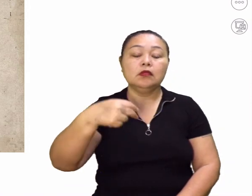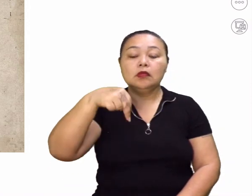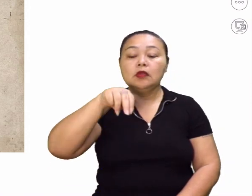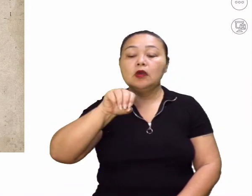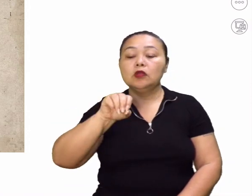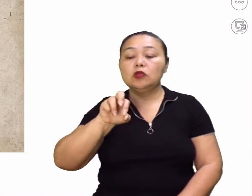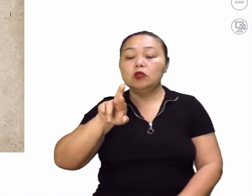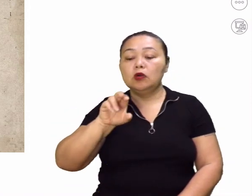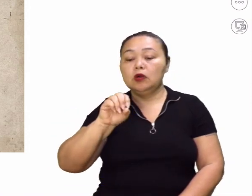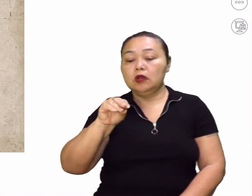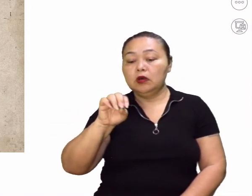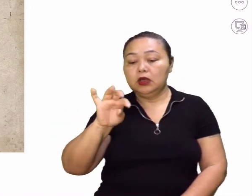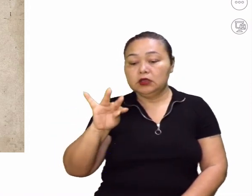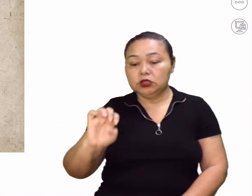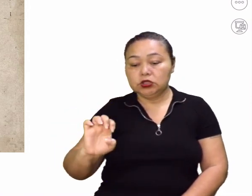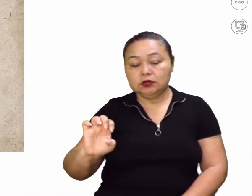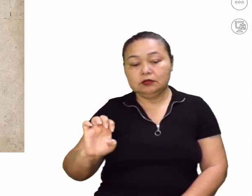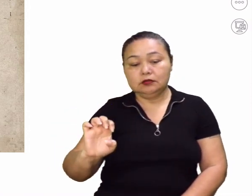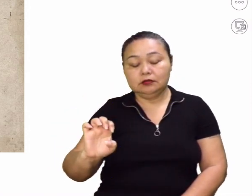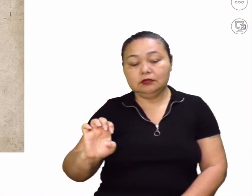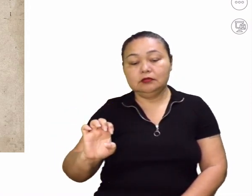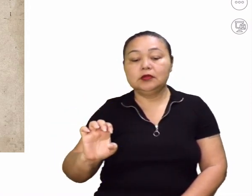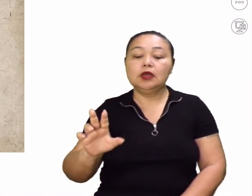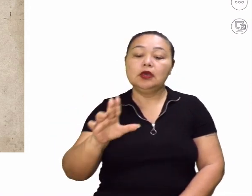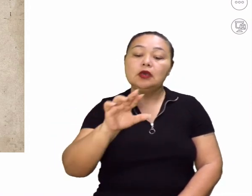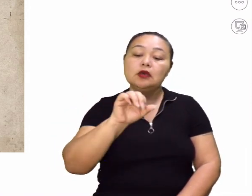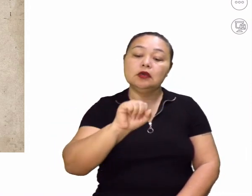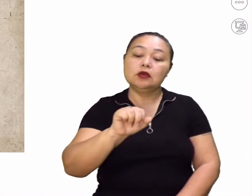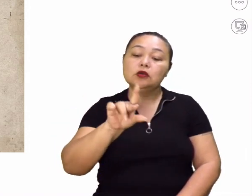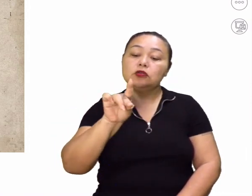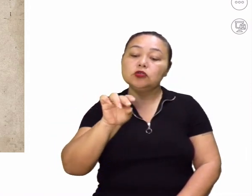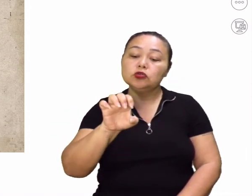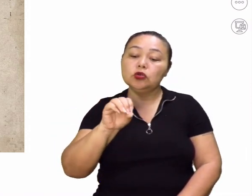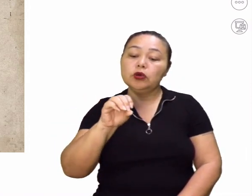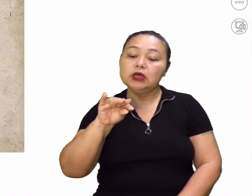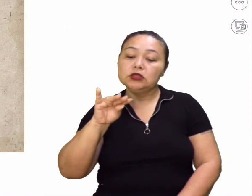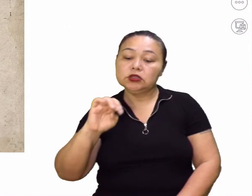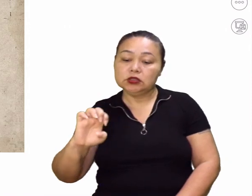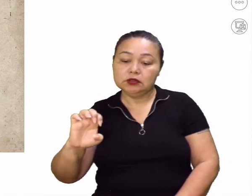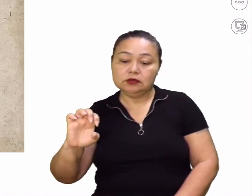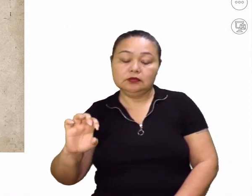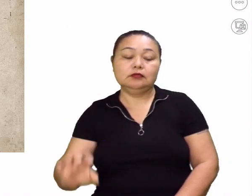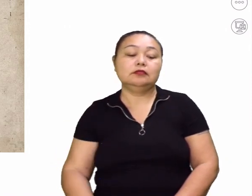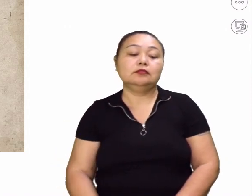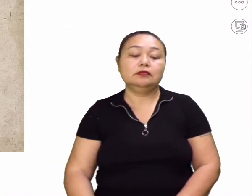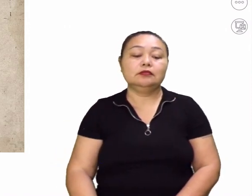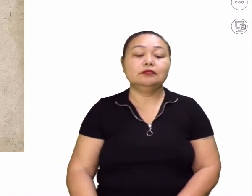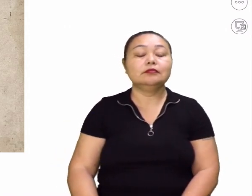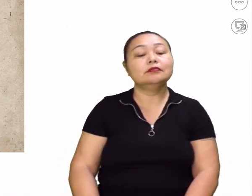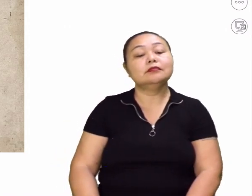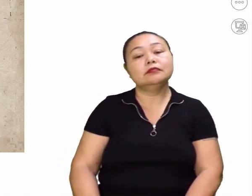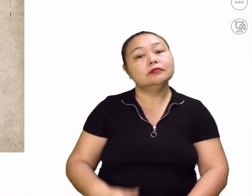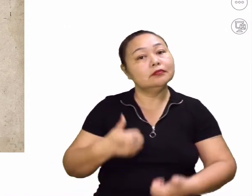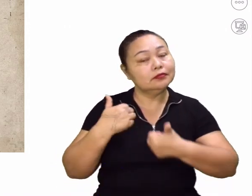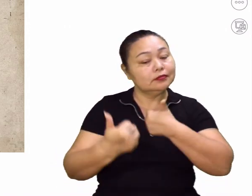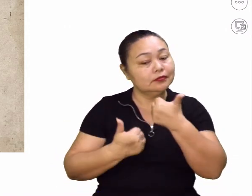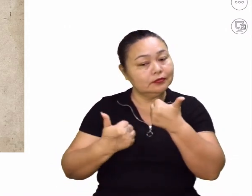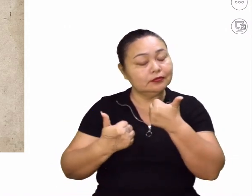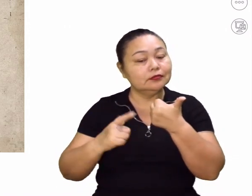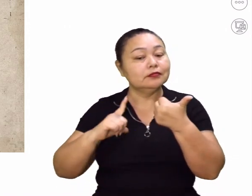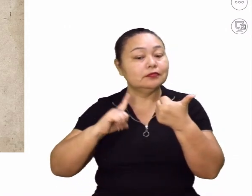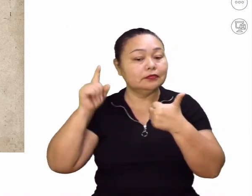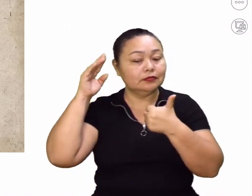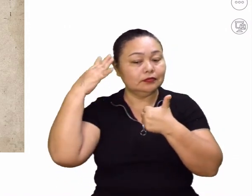aqui eu tenho o noroeste, e aqui eu tenho o sudoeste. Beleza? Então, nós